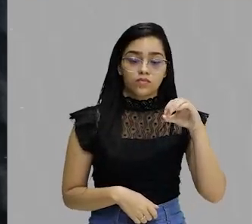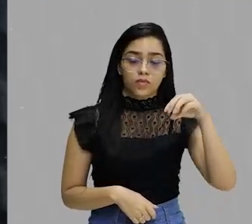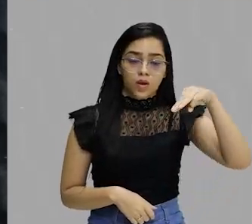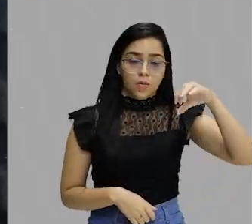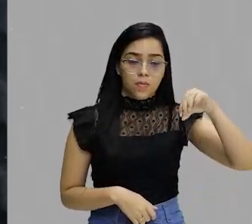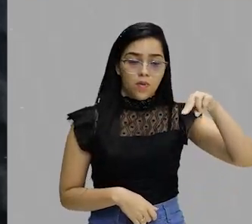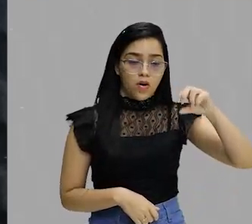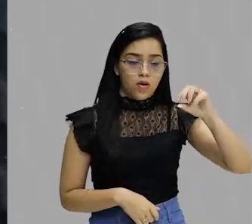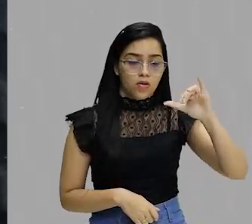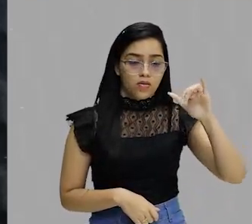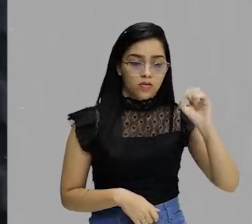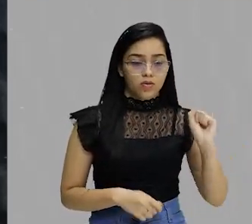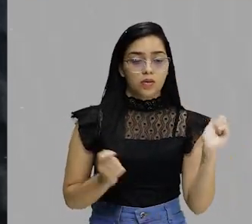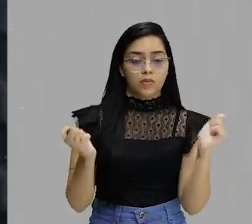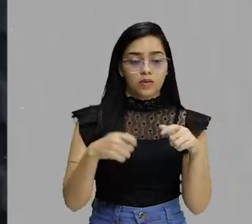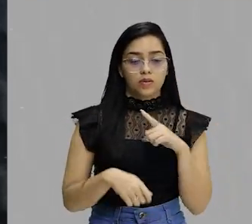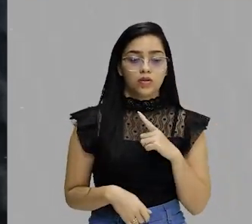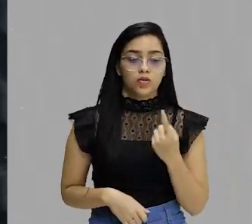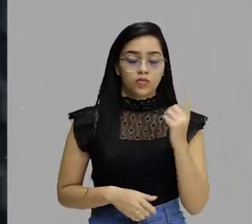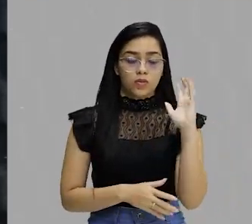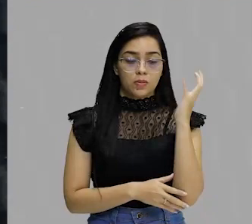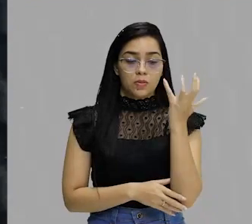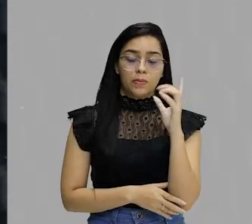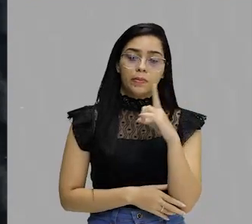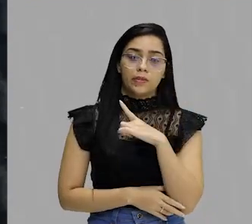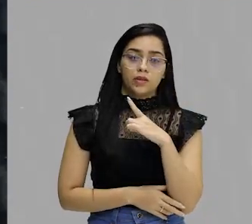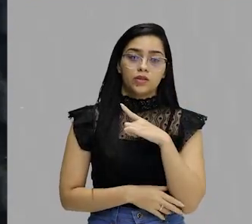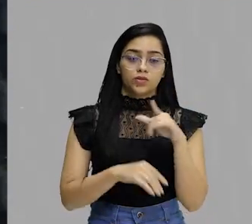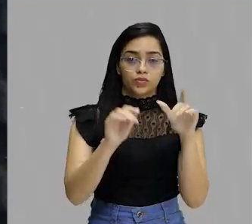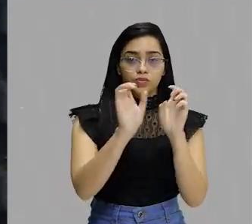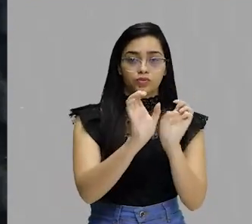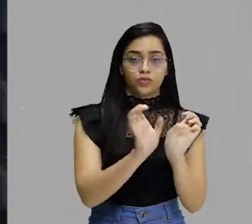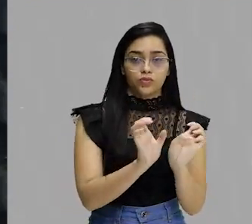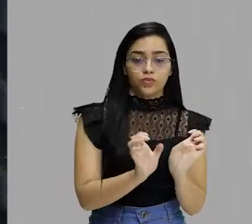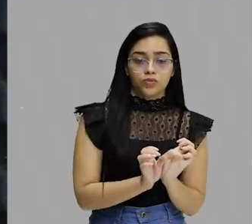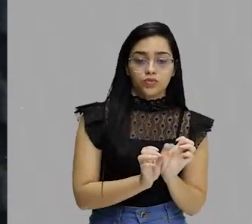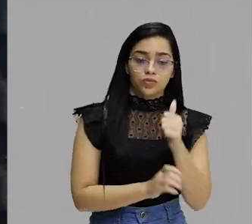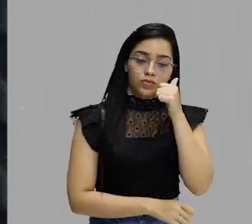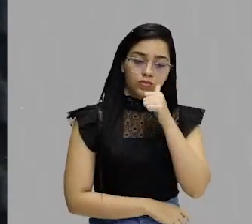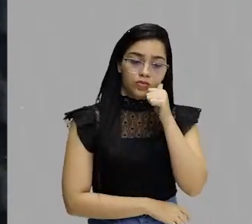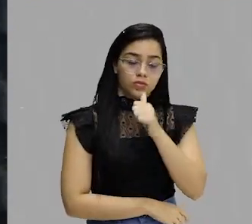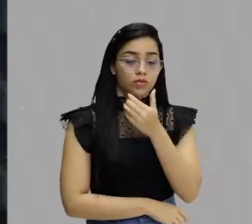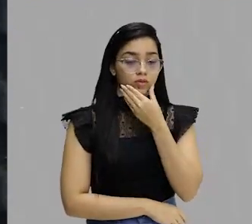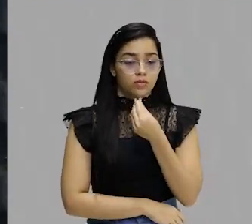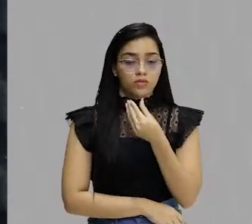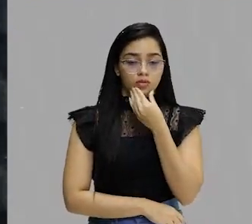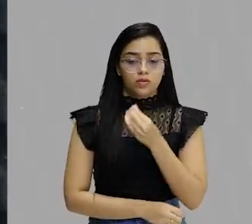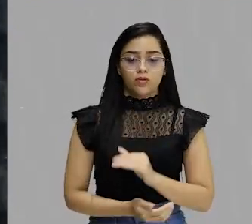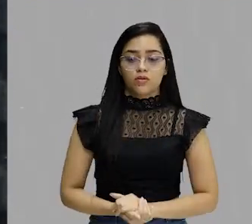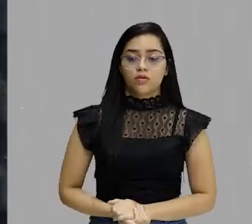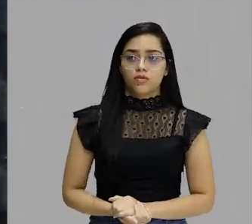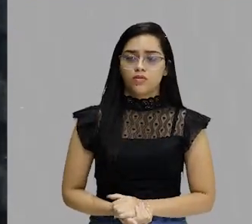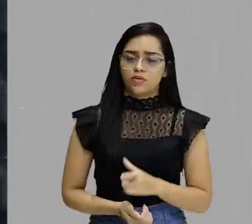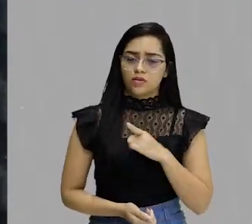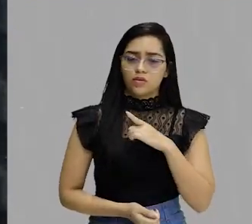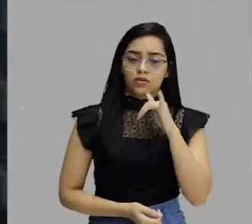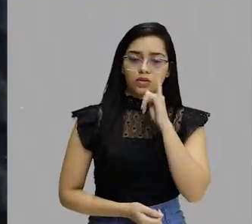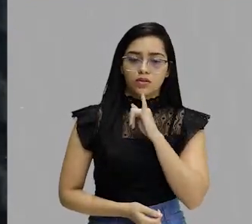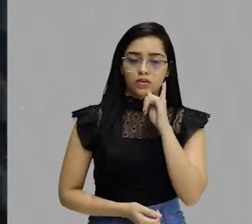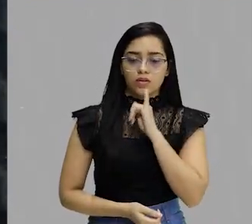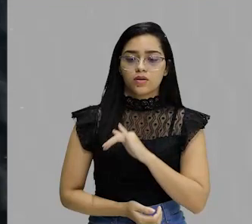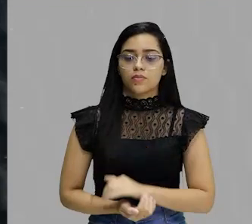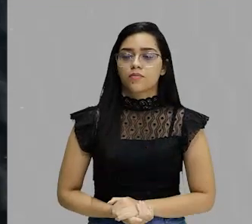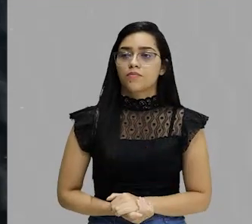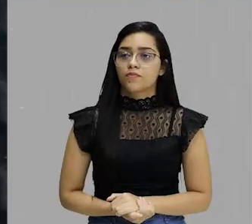ou seja, podem, numa mesma planta, ter estruturas masculinas e estruturas femininas. Vamos dar um exemplo